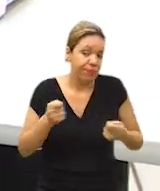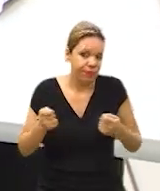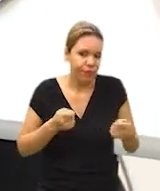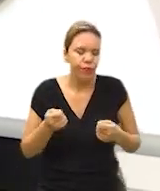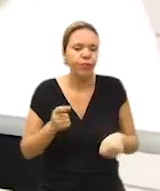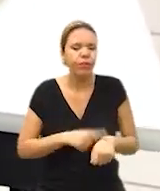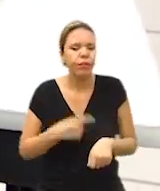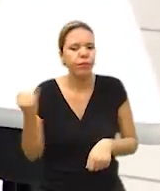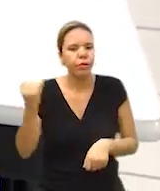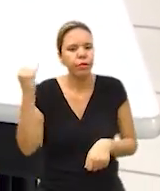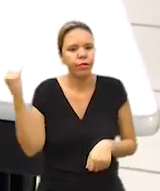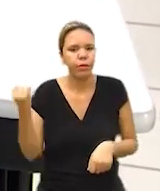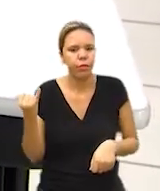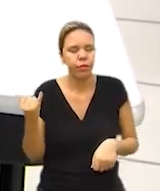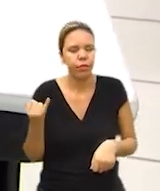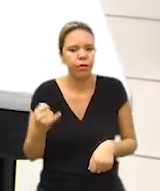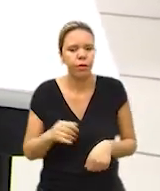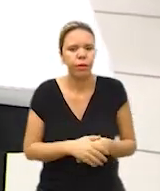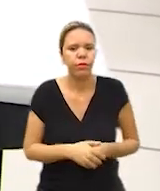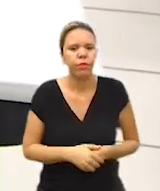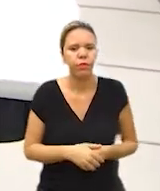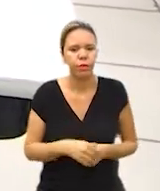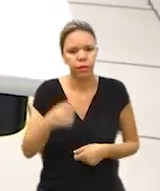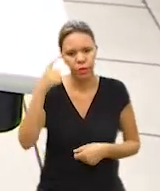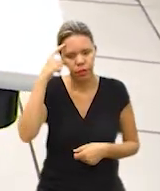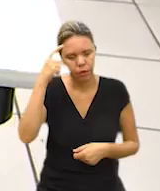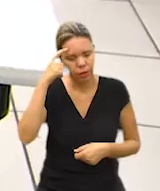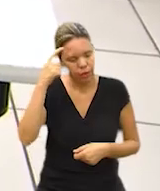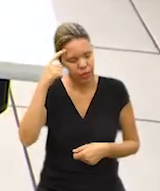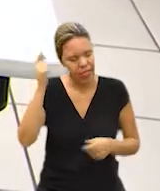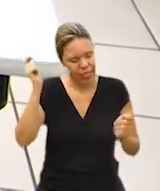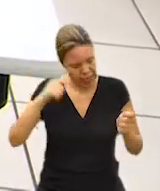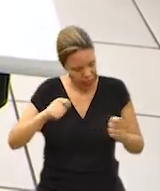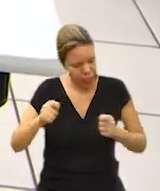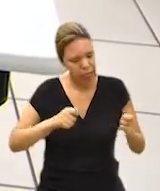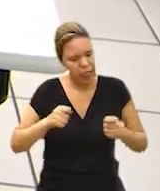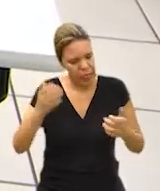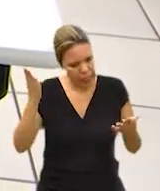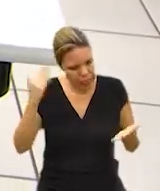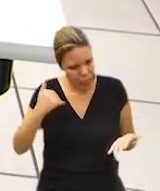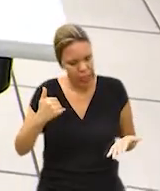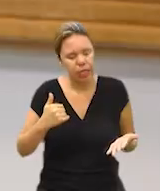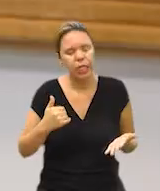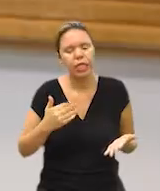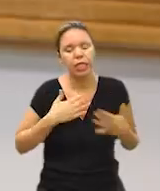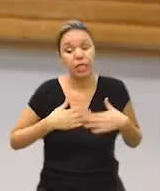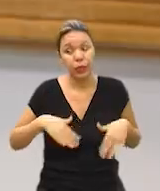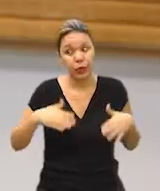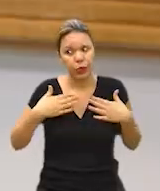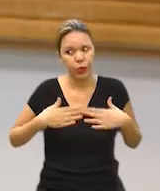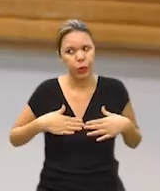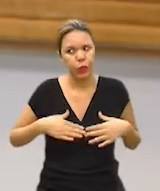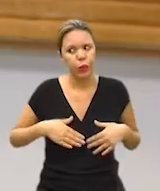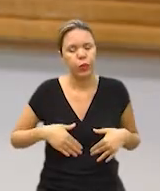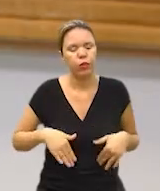tempo é importantíssimo. Então ele tem que estar com a cabeça no lugar, né, e tem que estar o mais tranquilo possível para ele